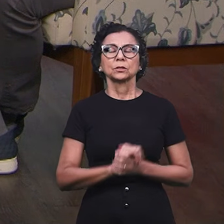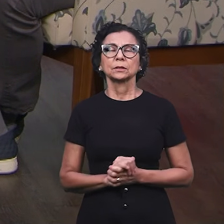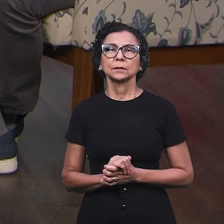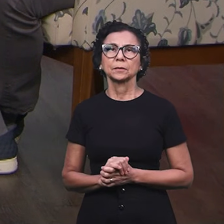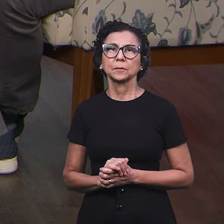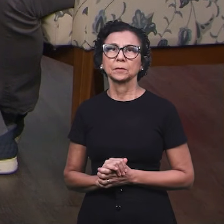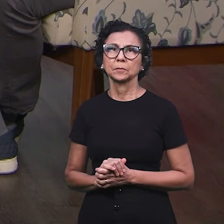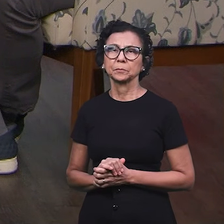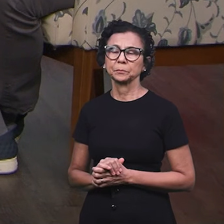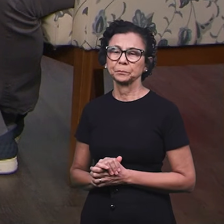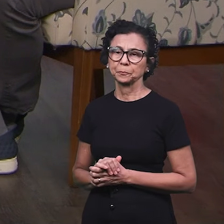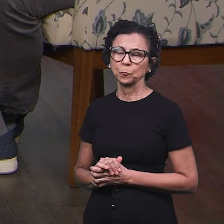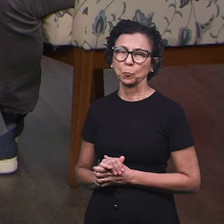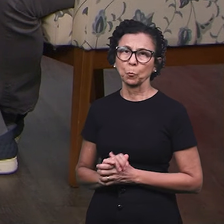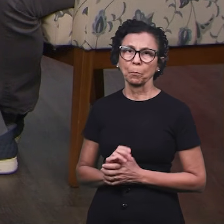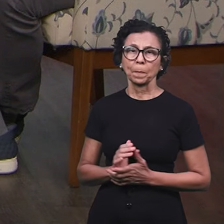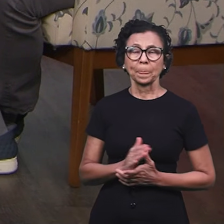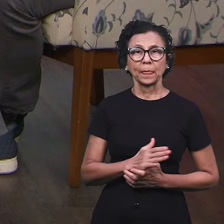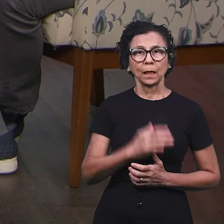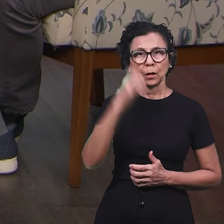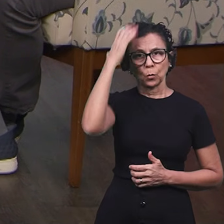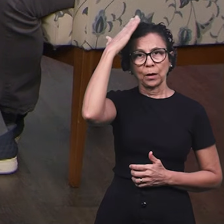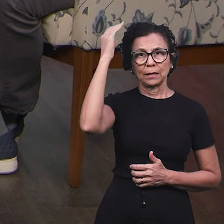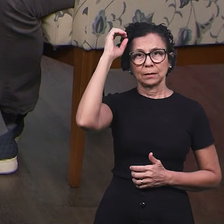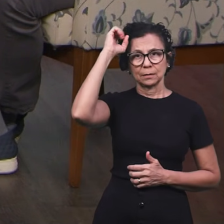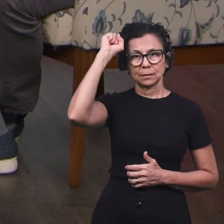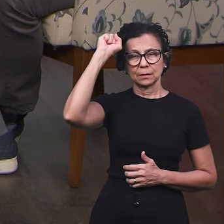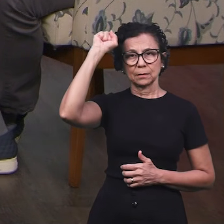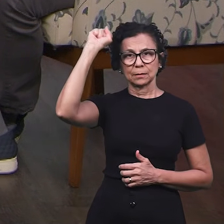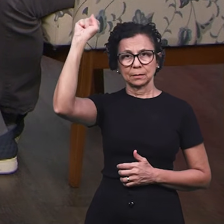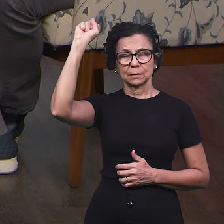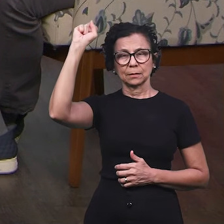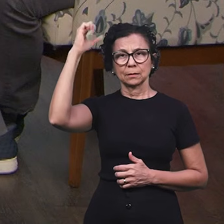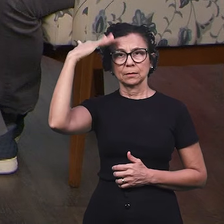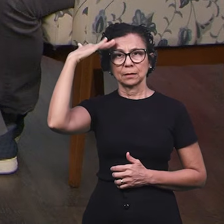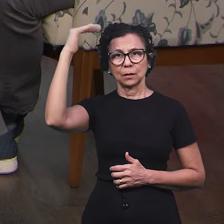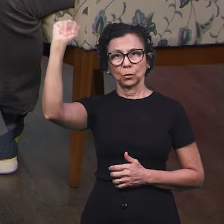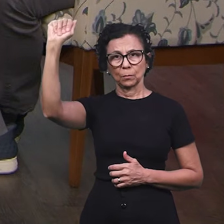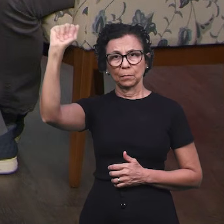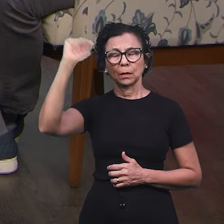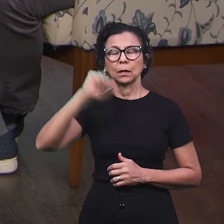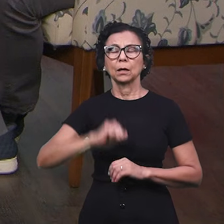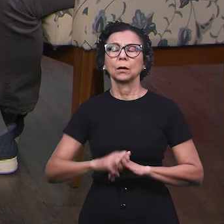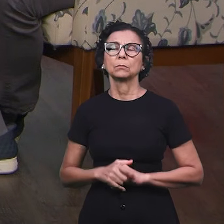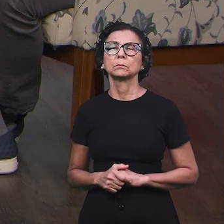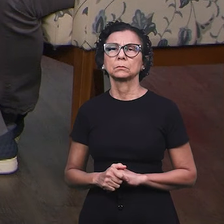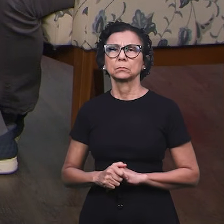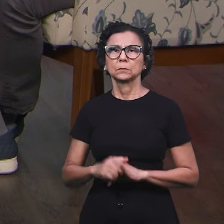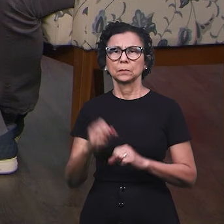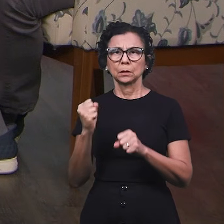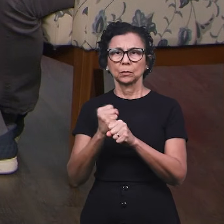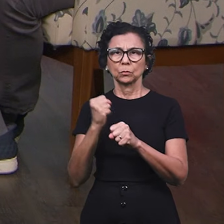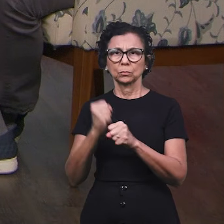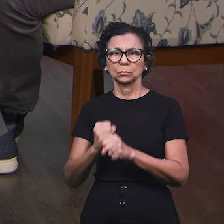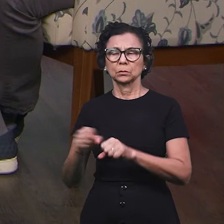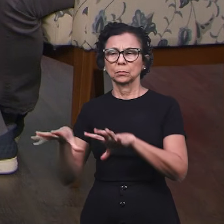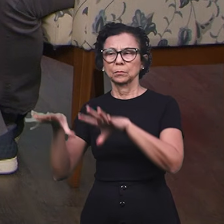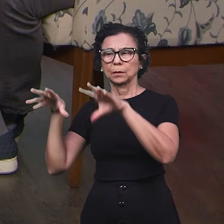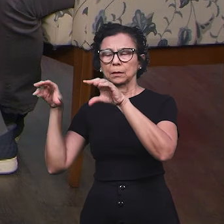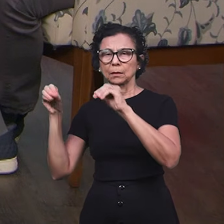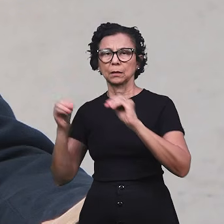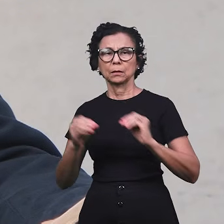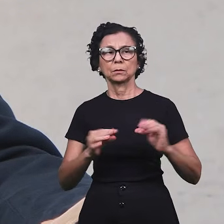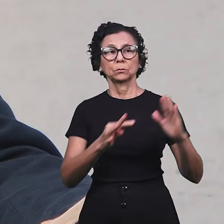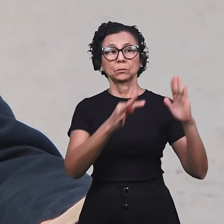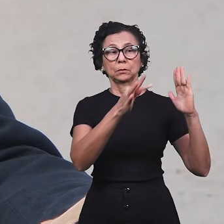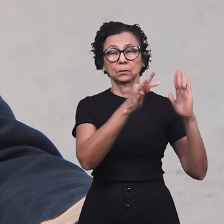A estrutura, né, que foi utilizada por Salomão, tanto do templo quanto do seu palácio e